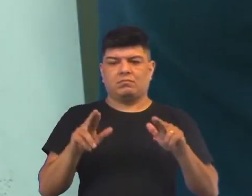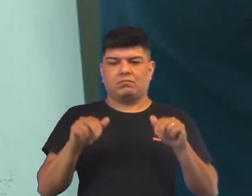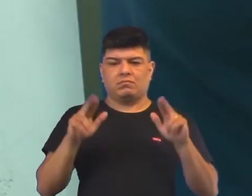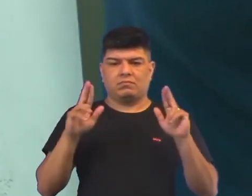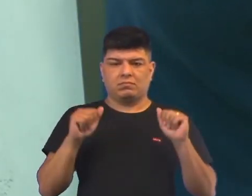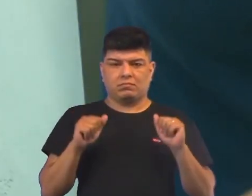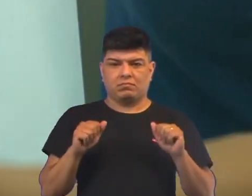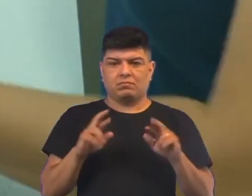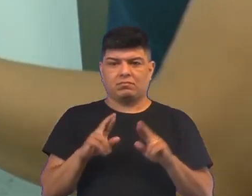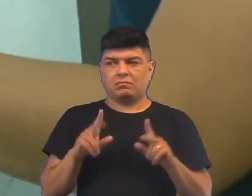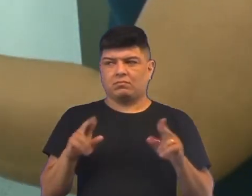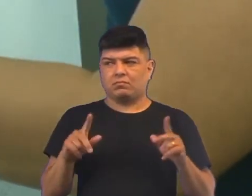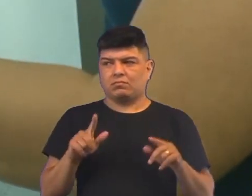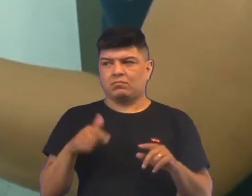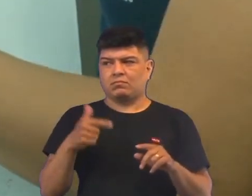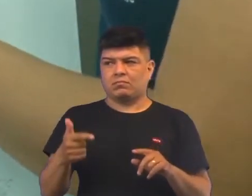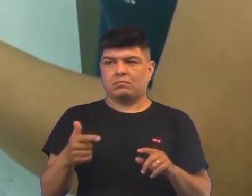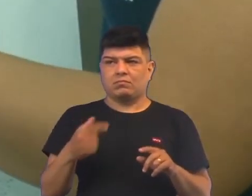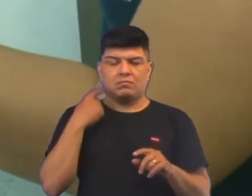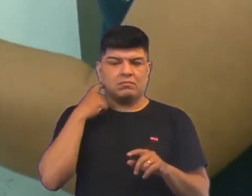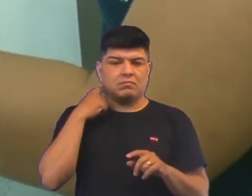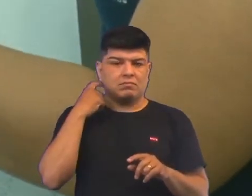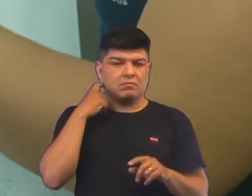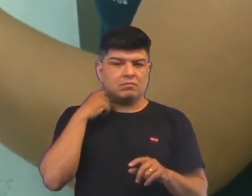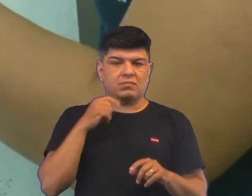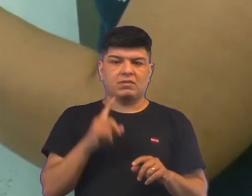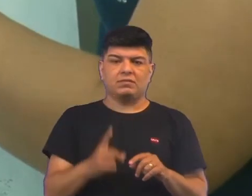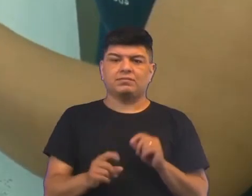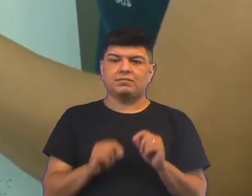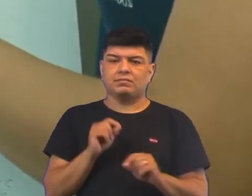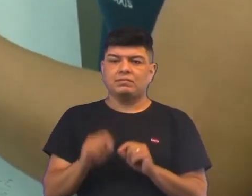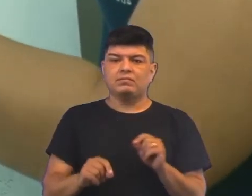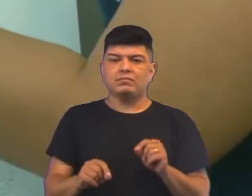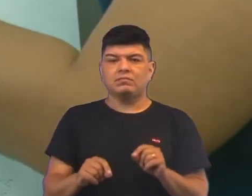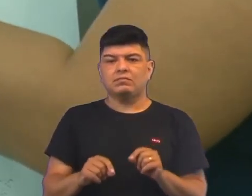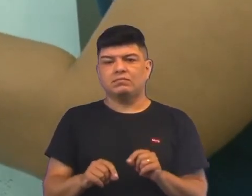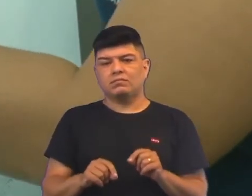anda com essa. É diferente de um trapézio. Se você pegar o trapézio